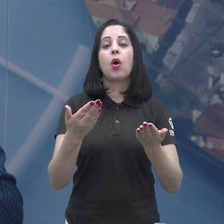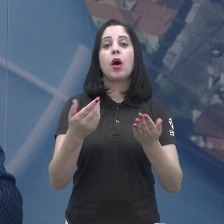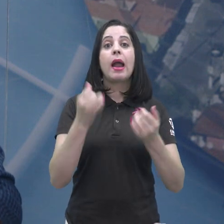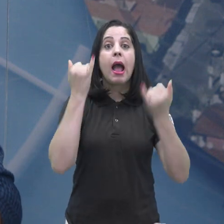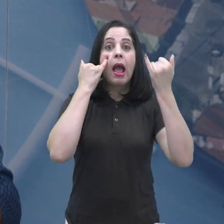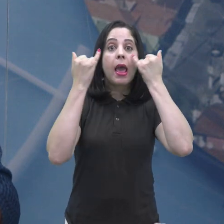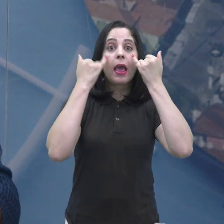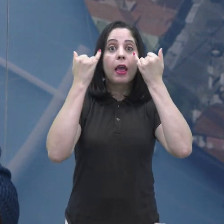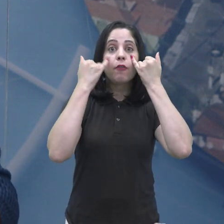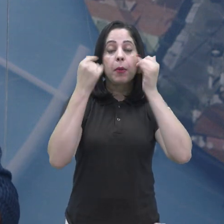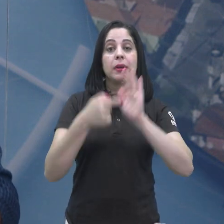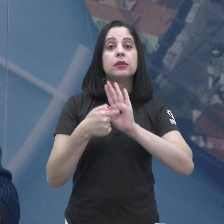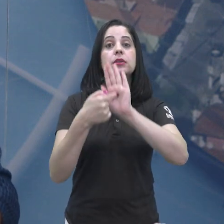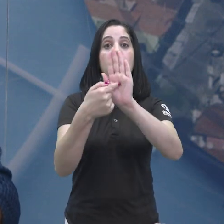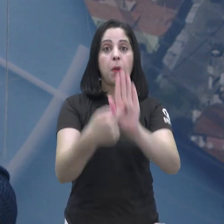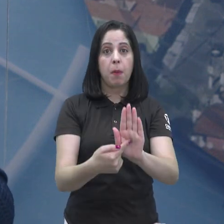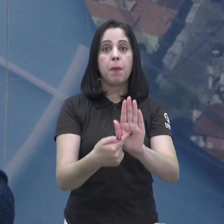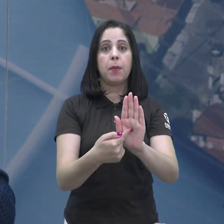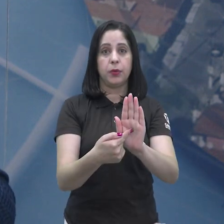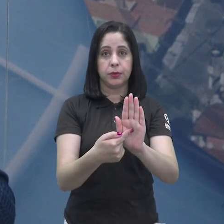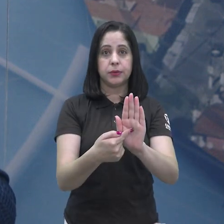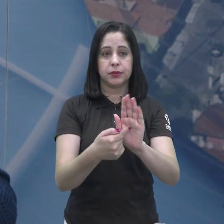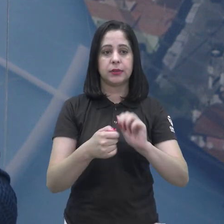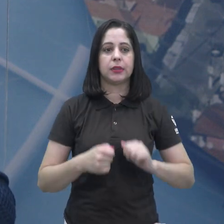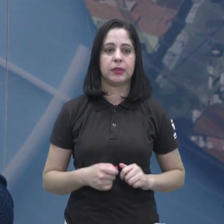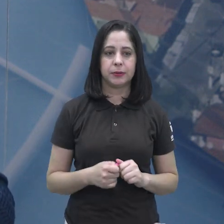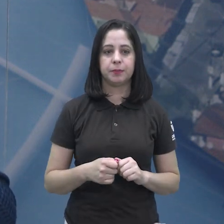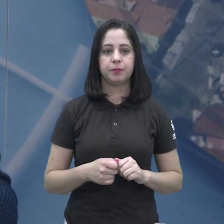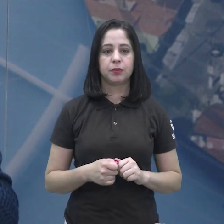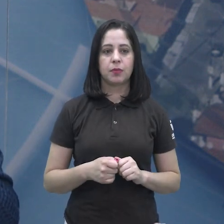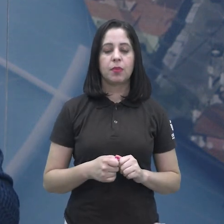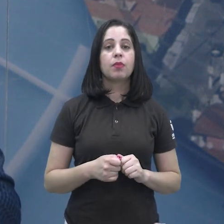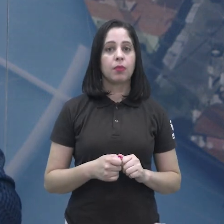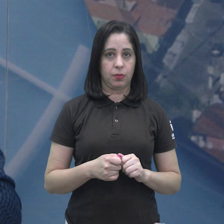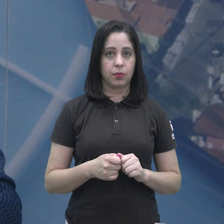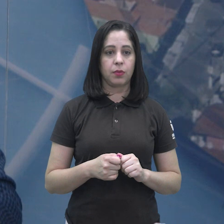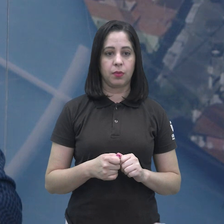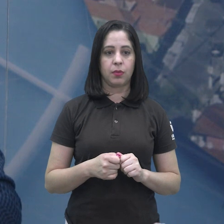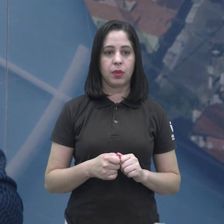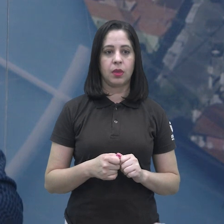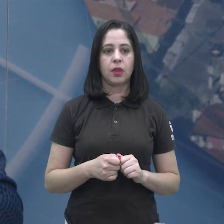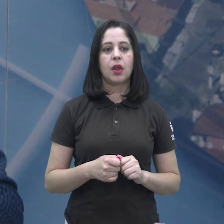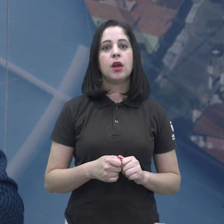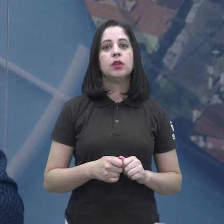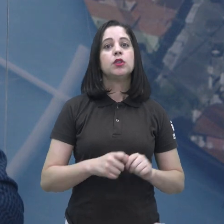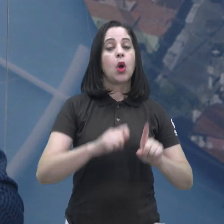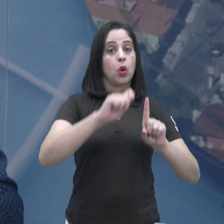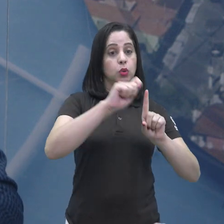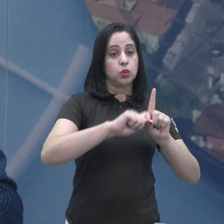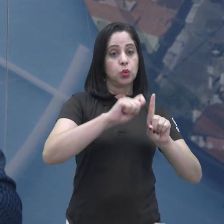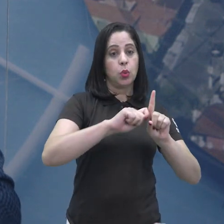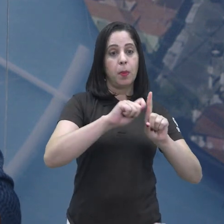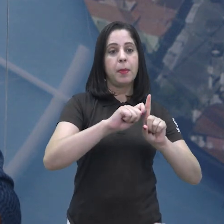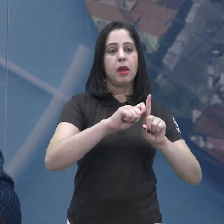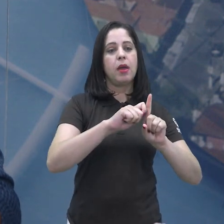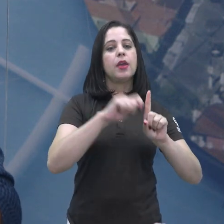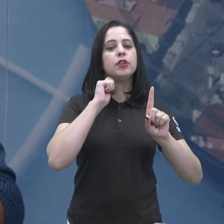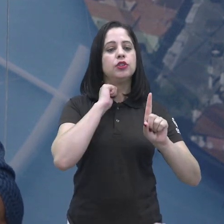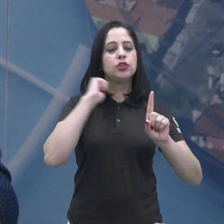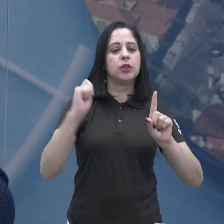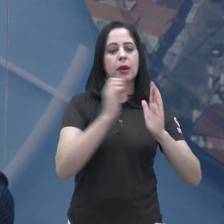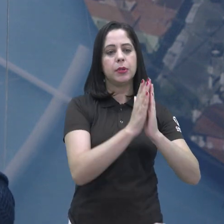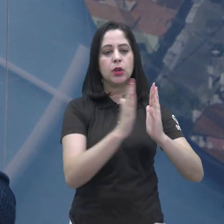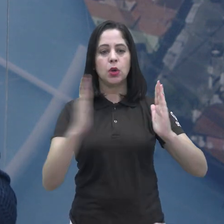eu queria passar com o pessoal de casa alguns dados que a gente separou. O segundo trimestre de 2024 foi um período